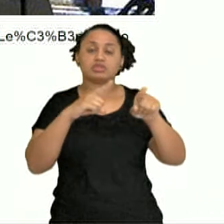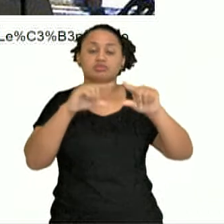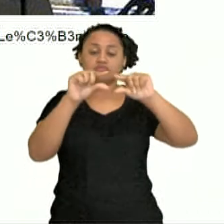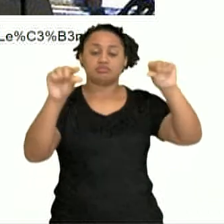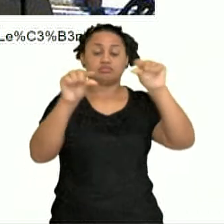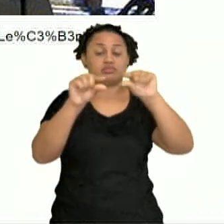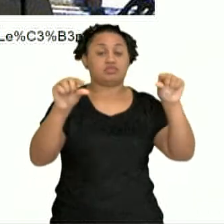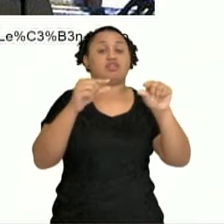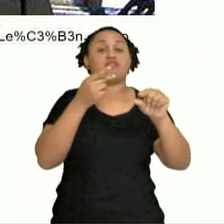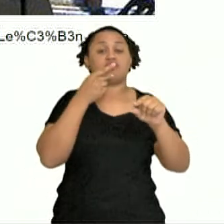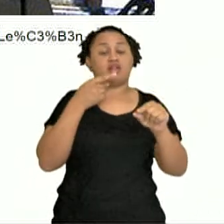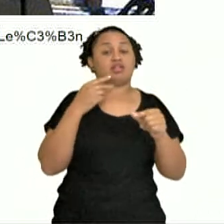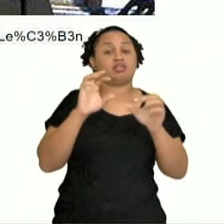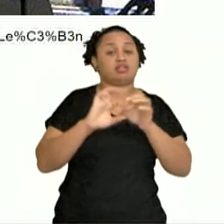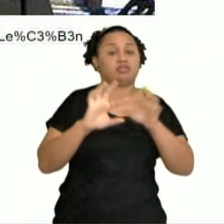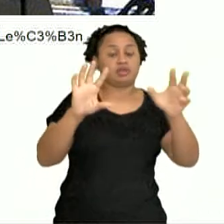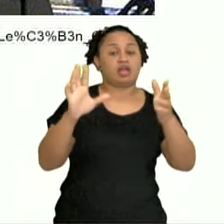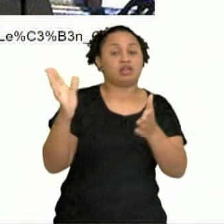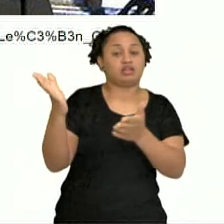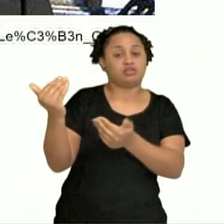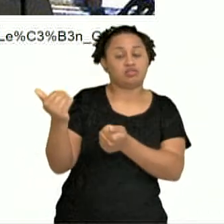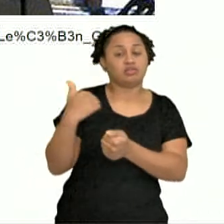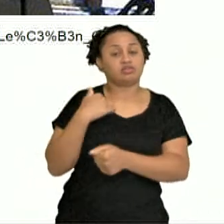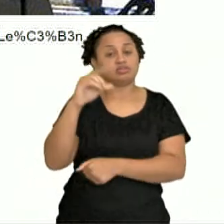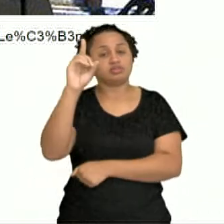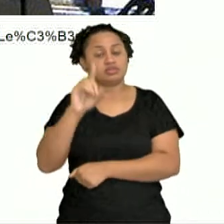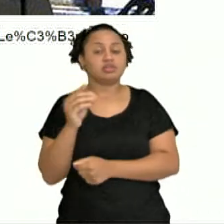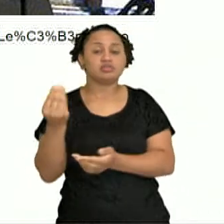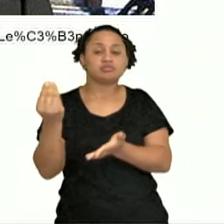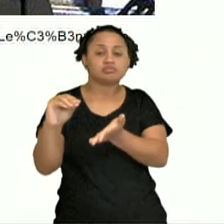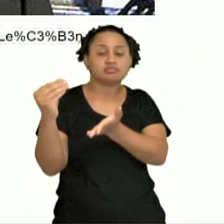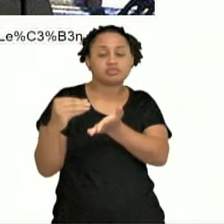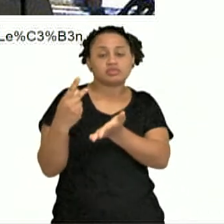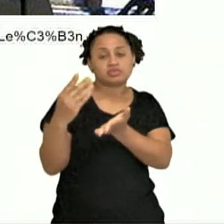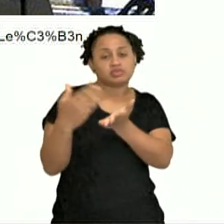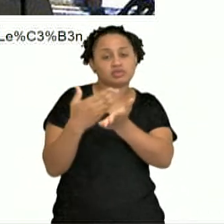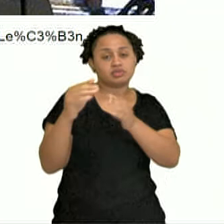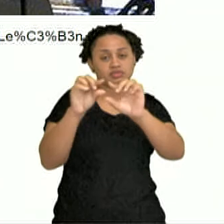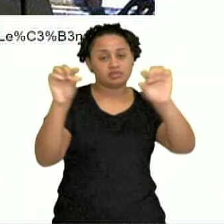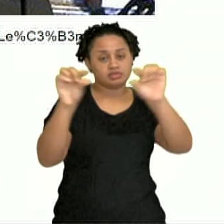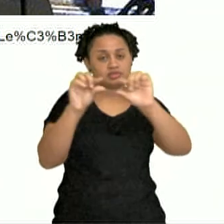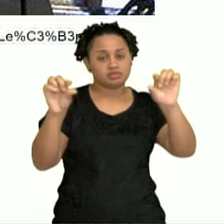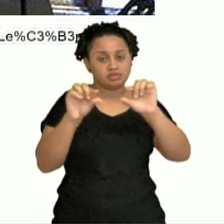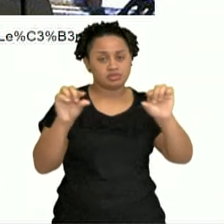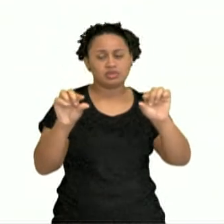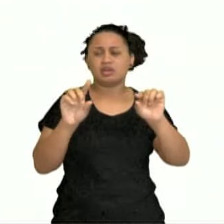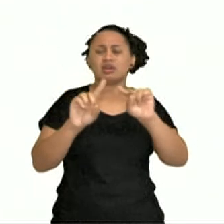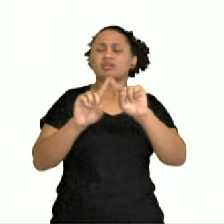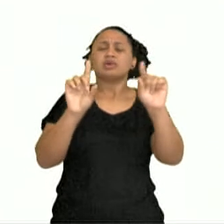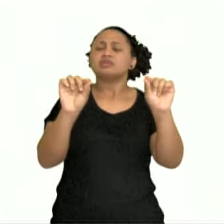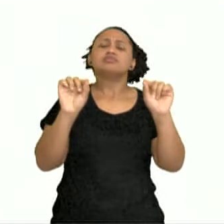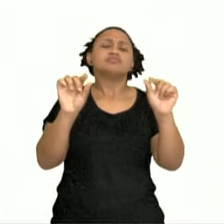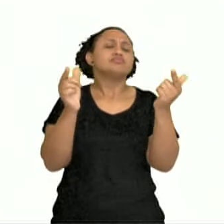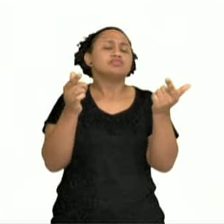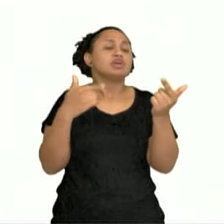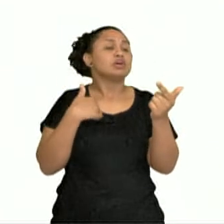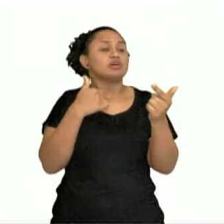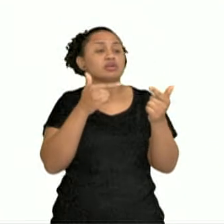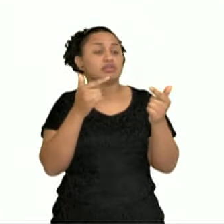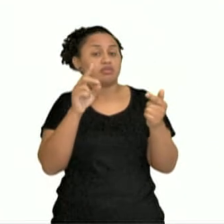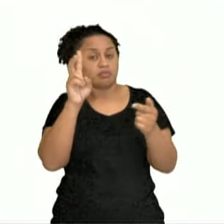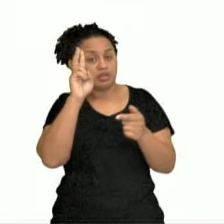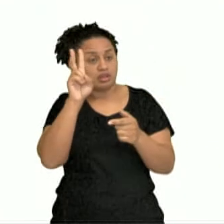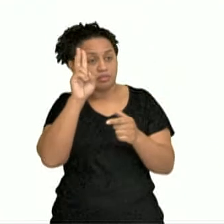liberdade, juventude, direitos e vai escrever no seu caderno quais são esses versos. Mas o que são versos? Vamos só recordar um